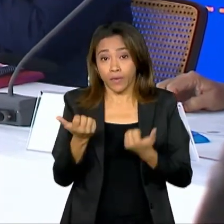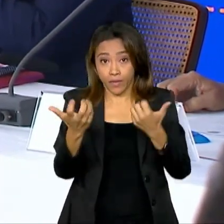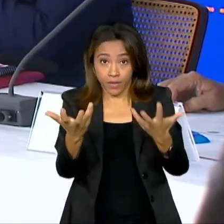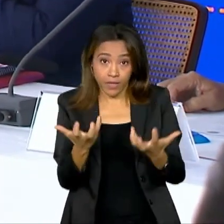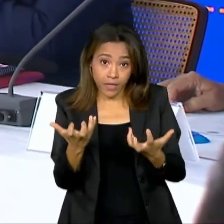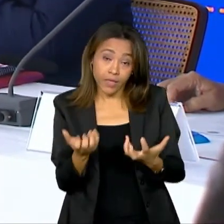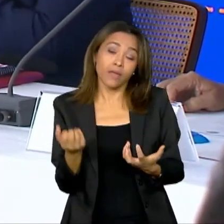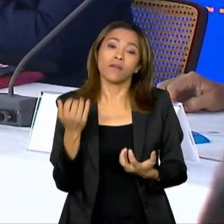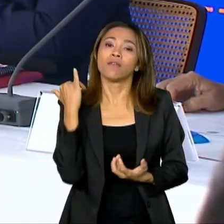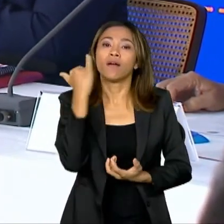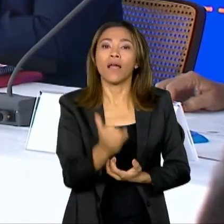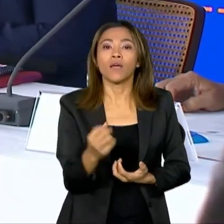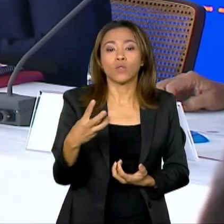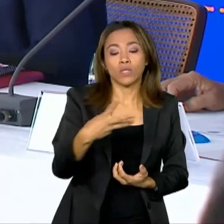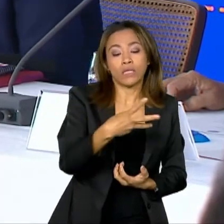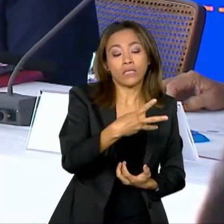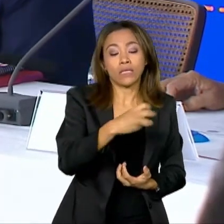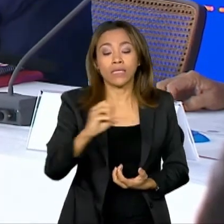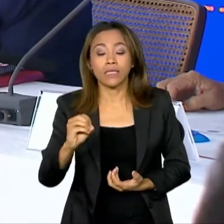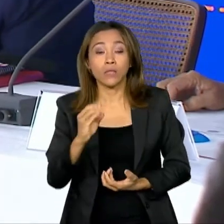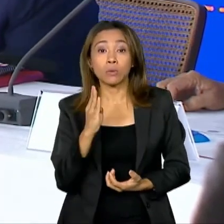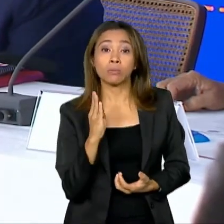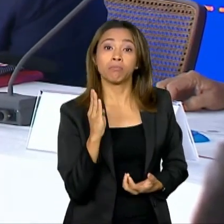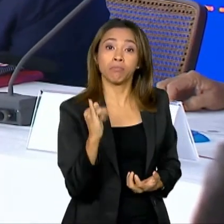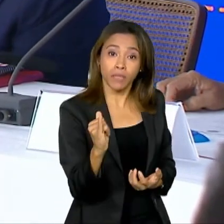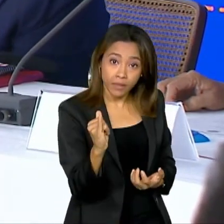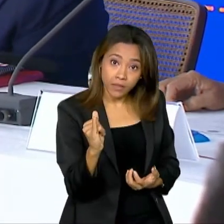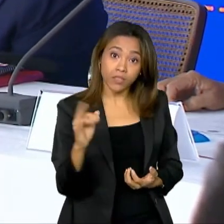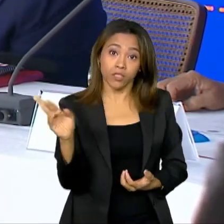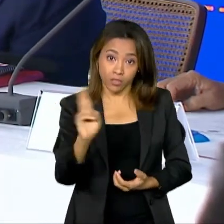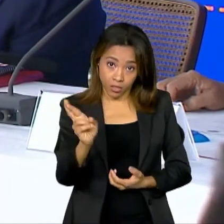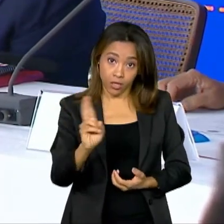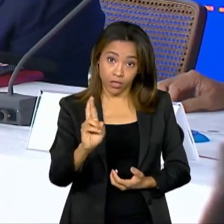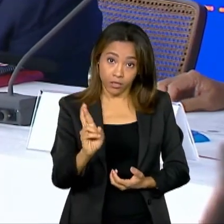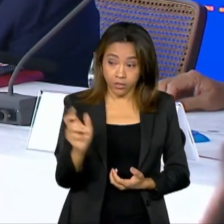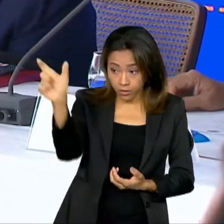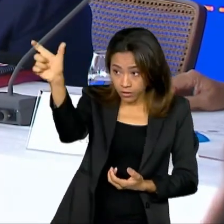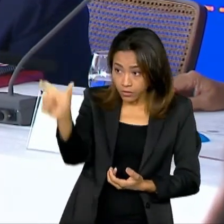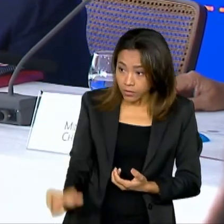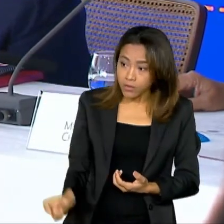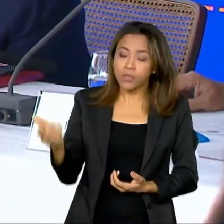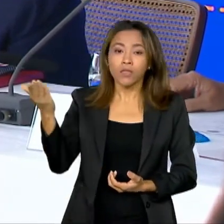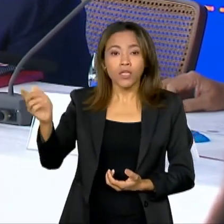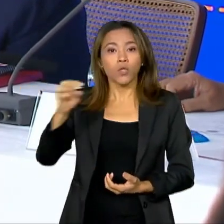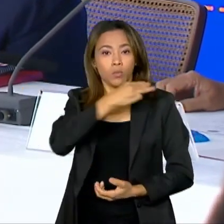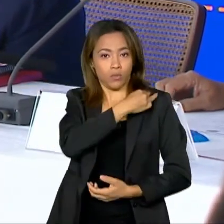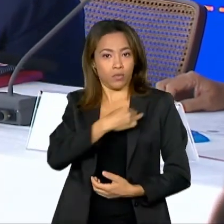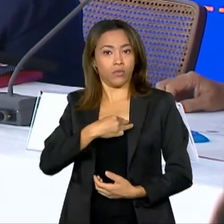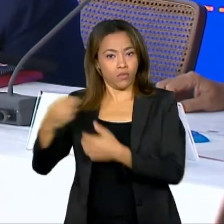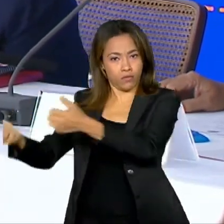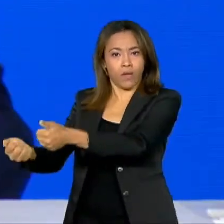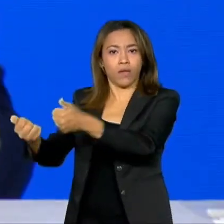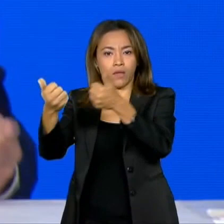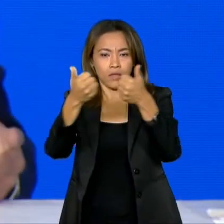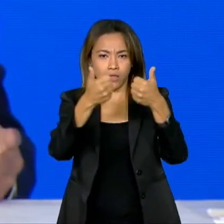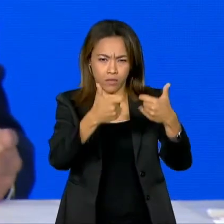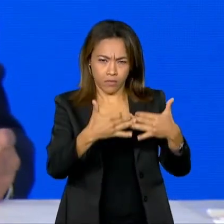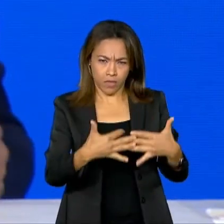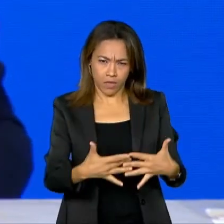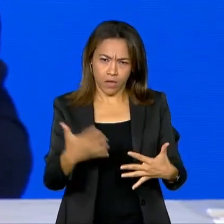300 bilhões de reais que o Mercadante vai detalhar melhor, mas que